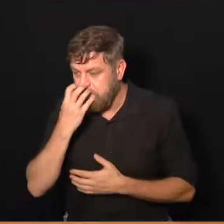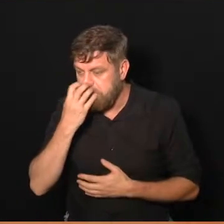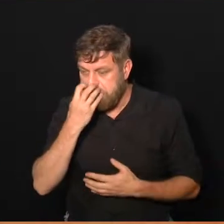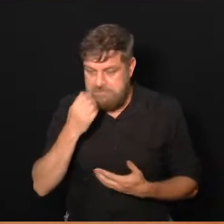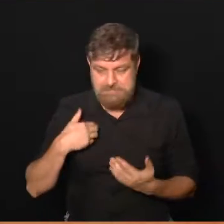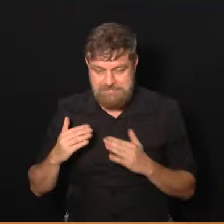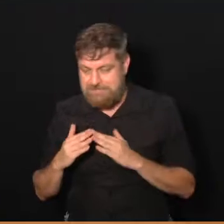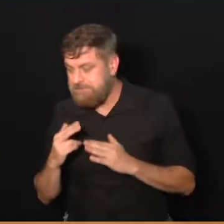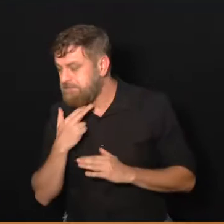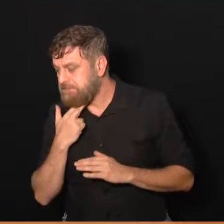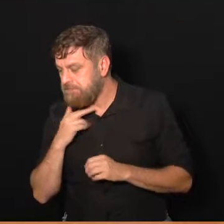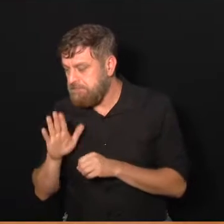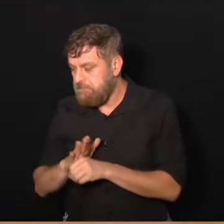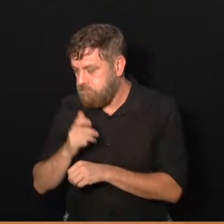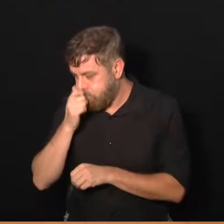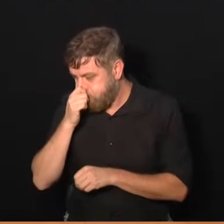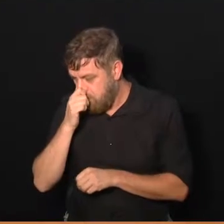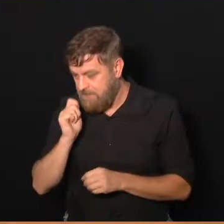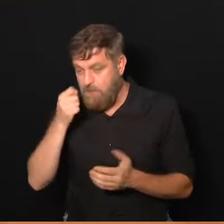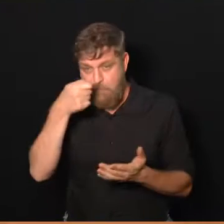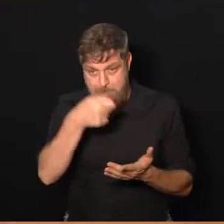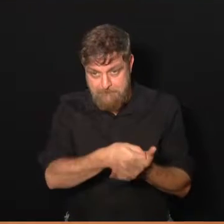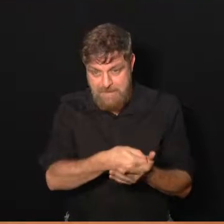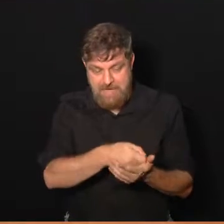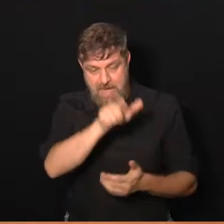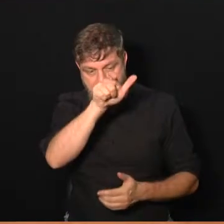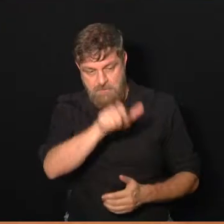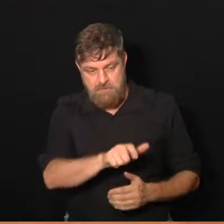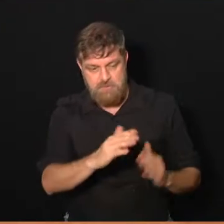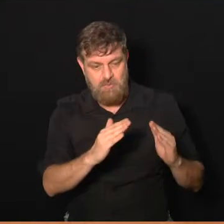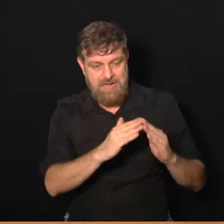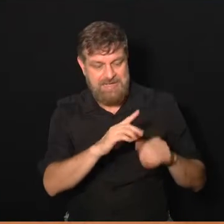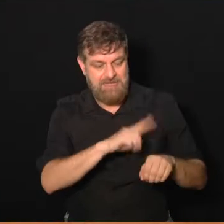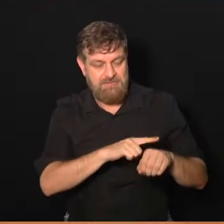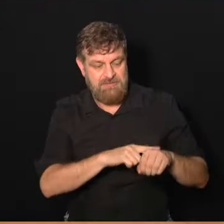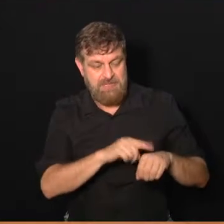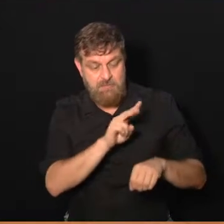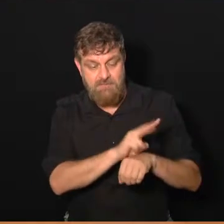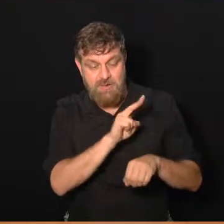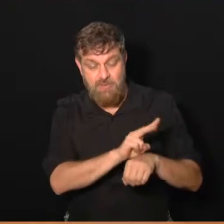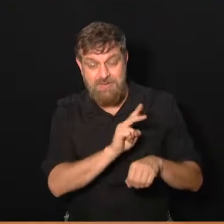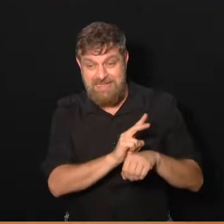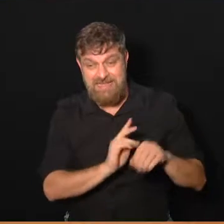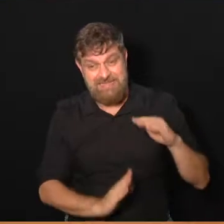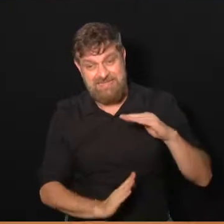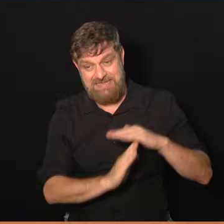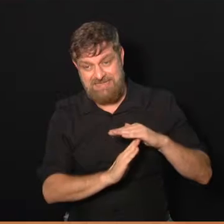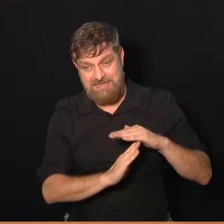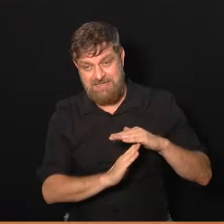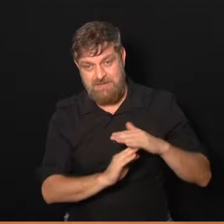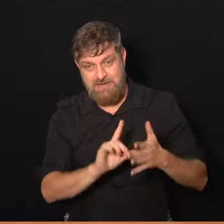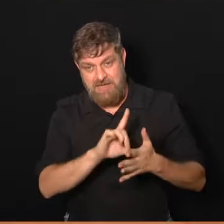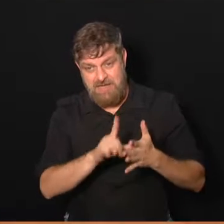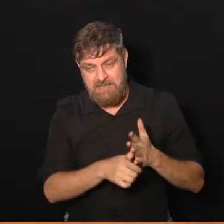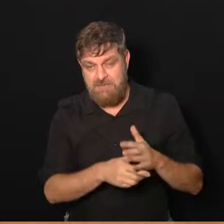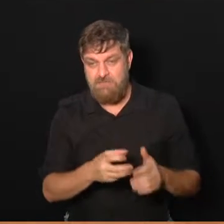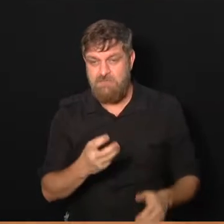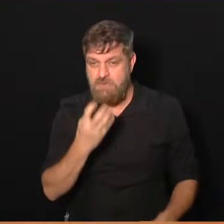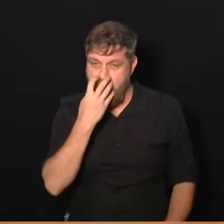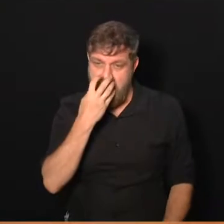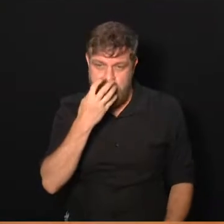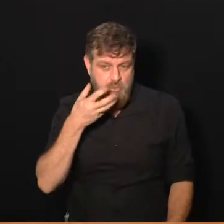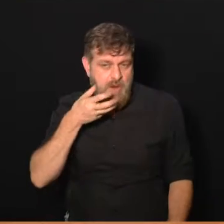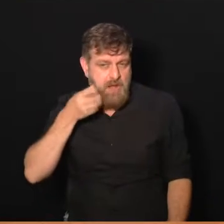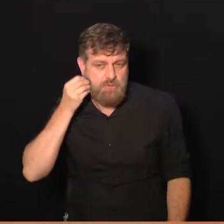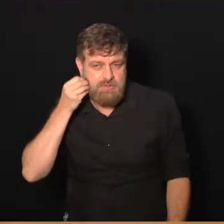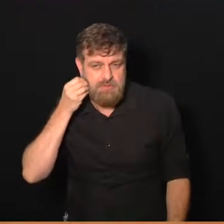na minha casa, eu vou pagar alguém que vai oferecer esse tipo de serviço para cuidar desse animal até ele estar pronto para ser